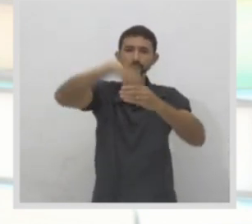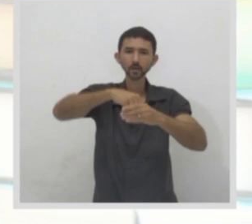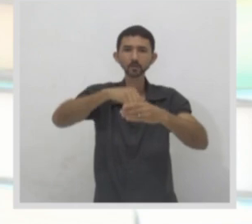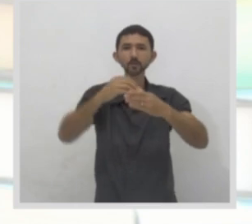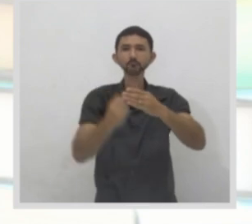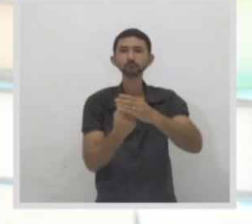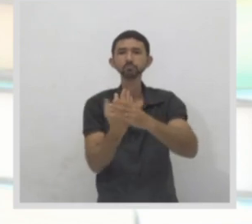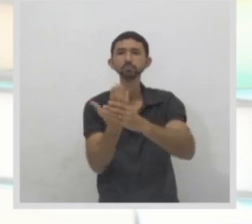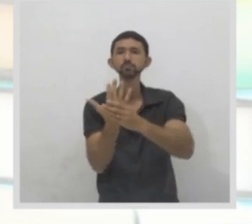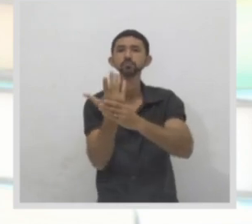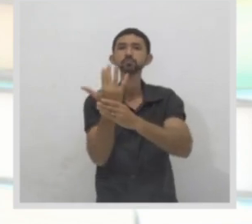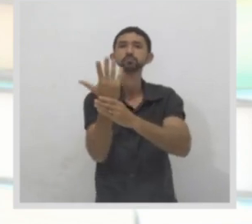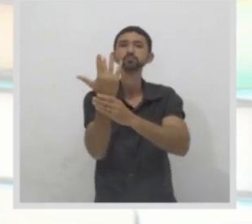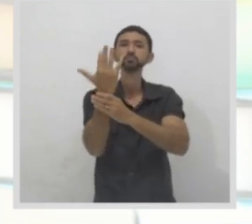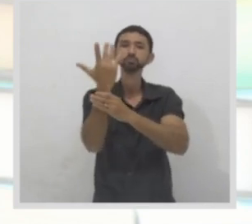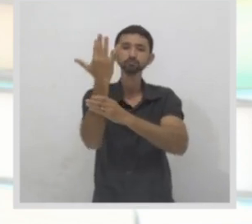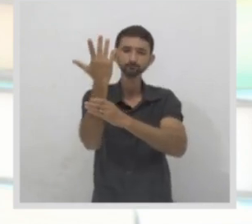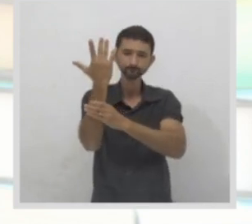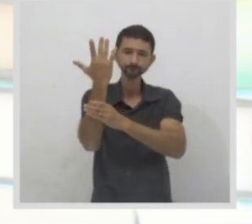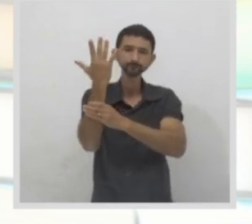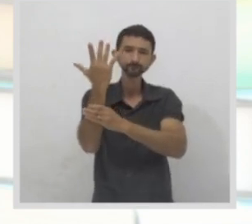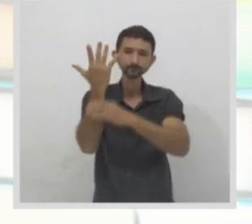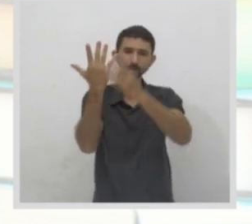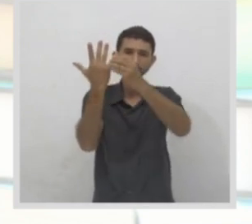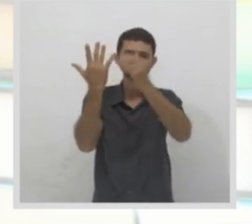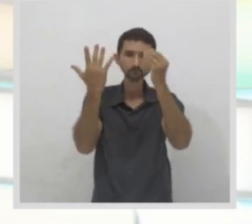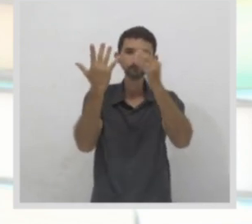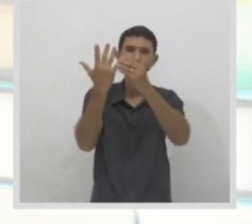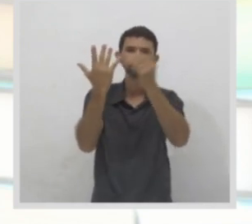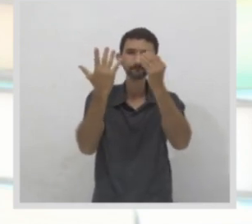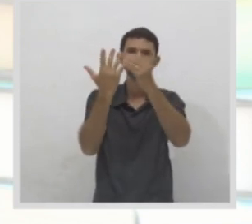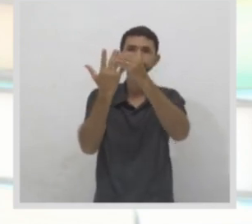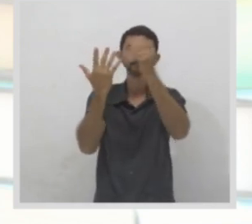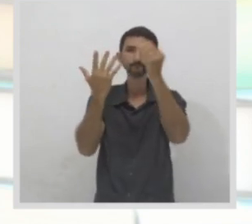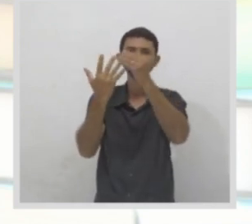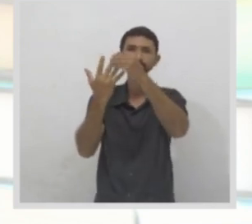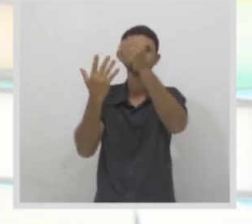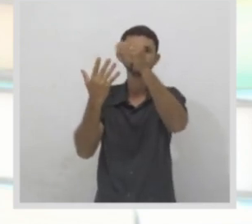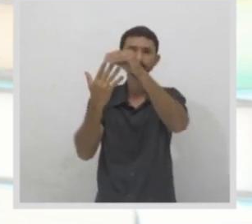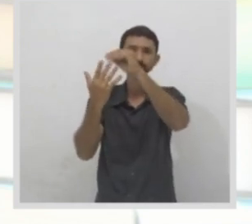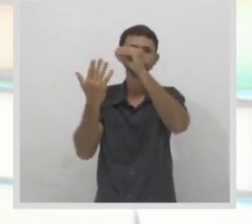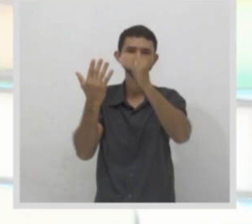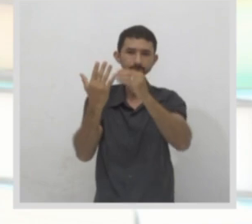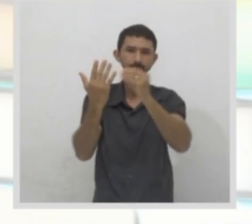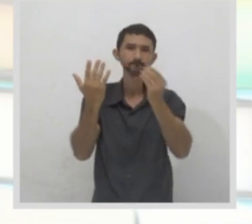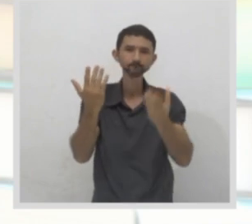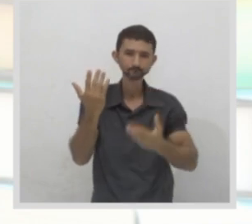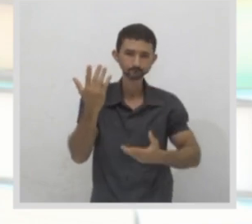essas áreas produtivas de cana-de-açúcar, nós tínhamos o algodão também, servindo como